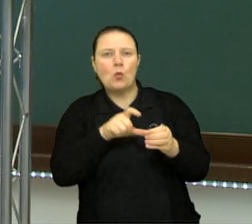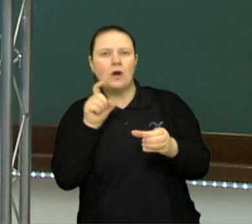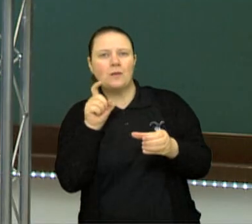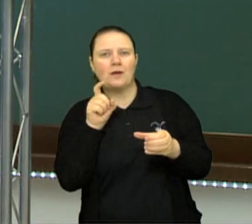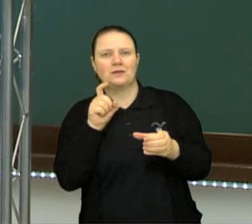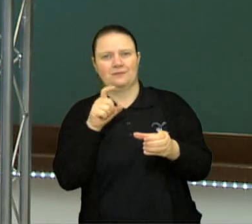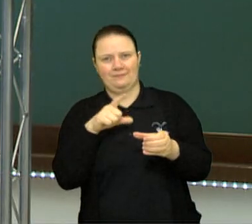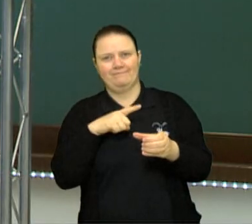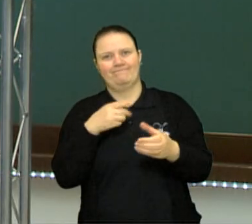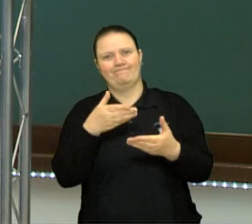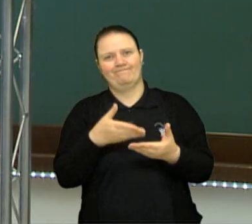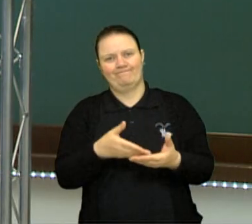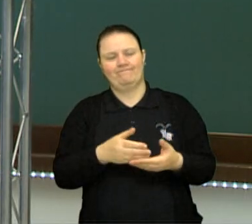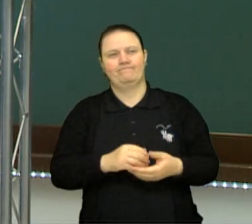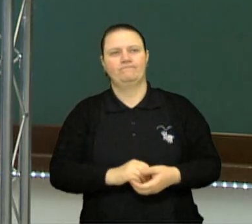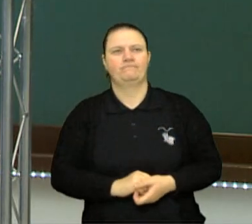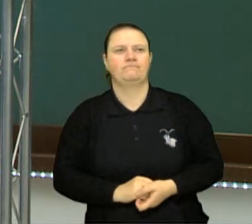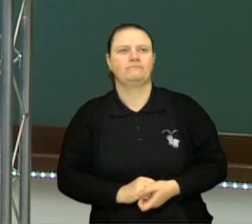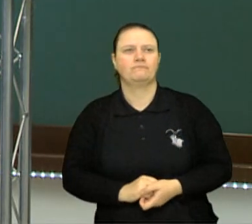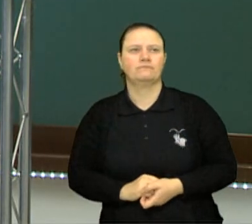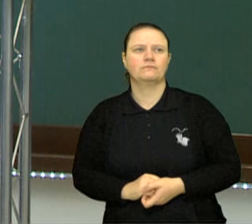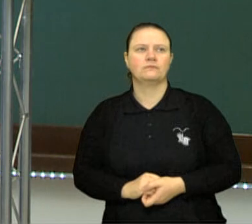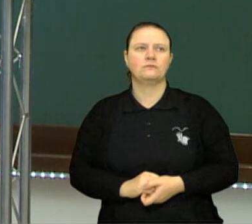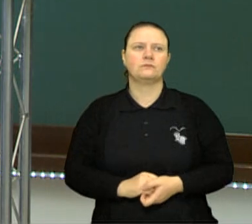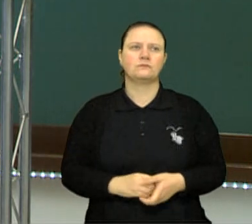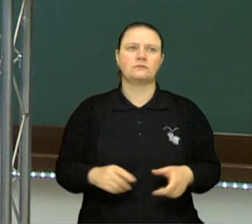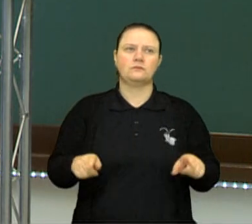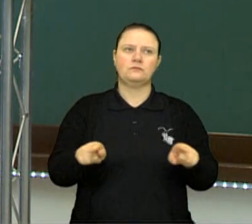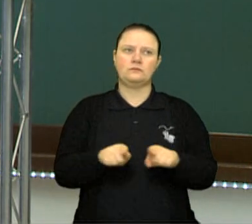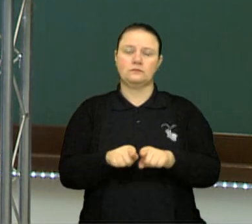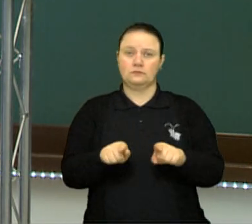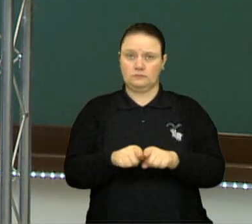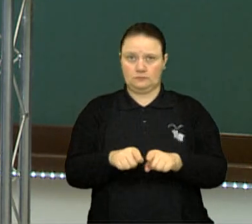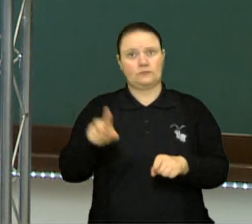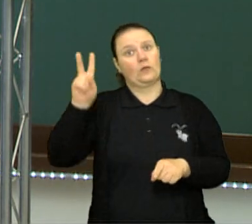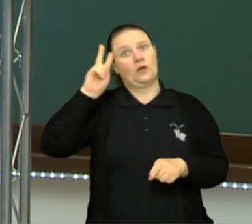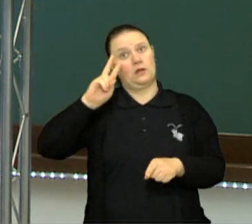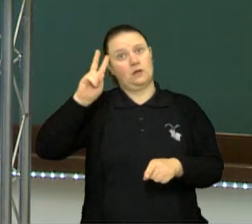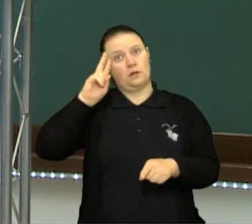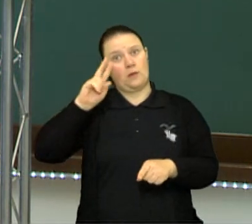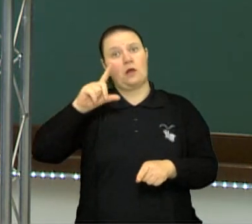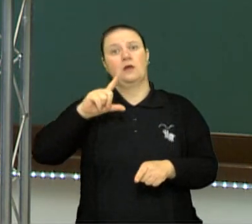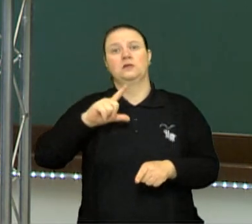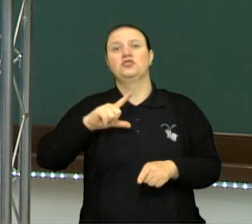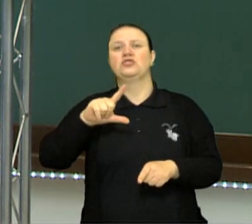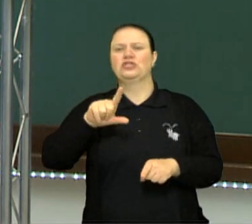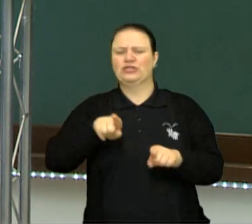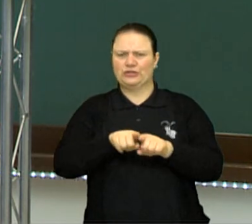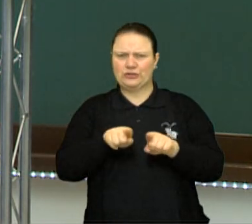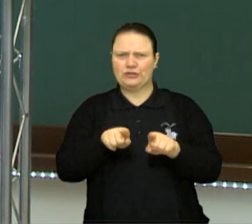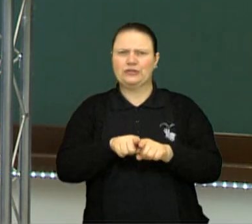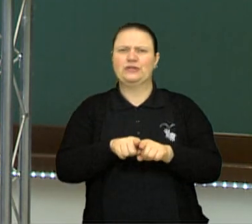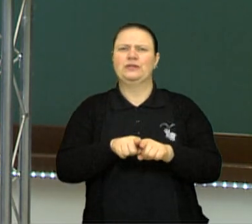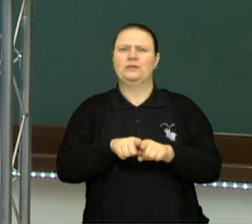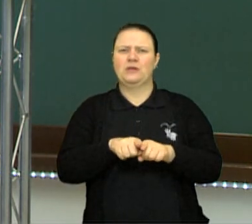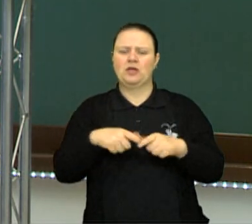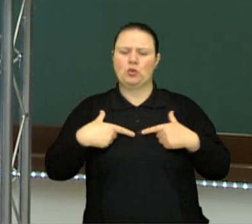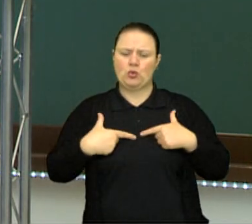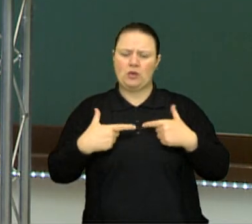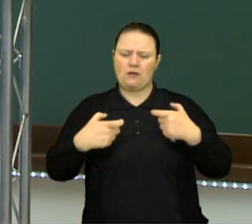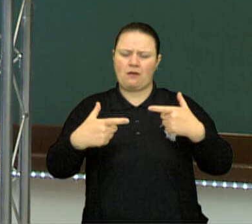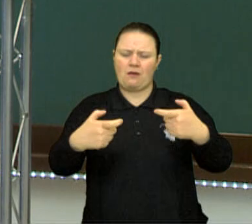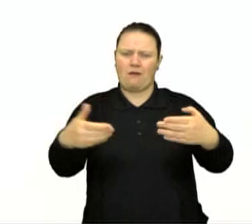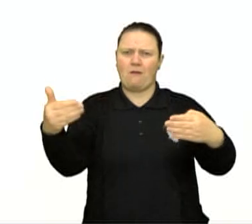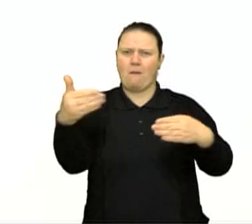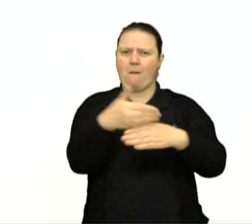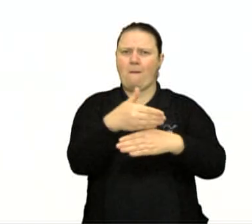pessoas deste país que assim o defendem. Também devemos resgatar que eles tiveram um papel primordial em algumas guerras